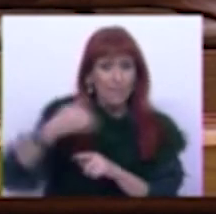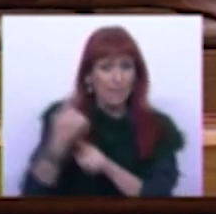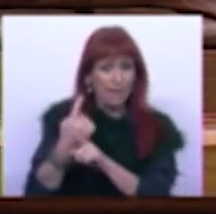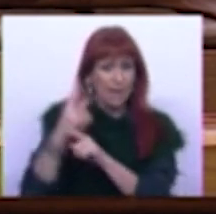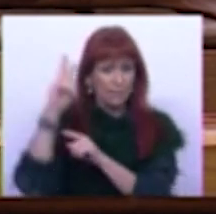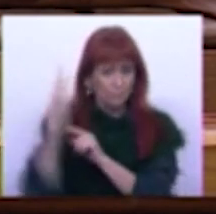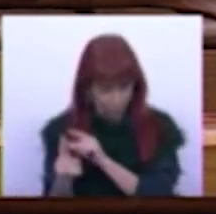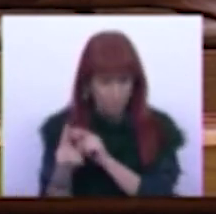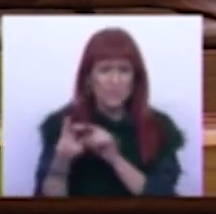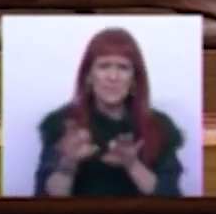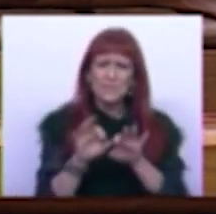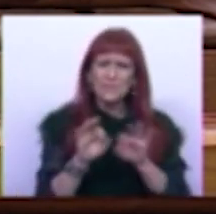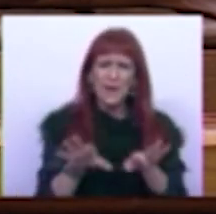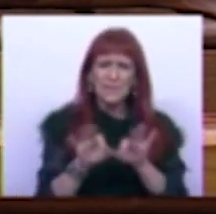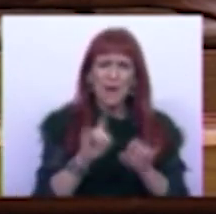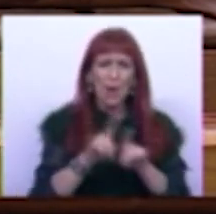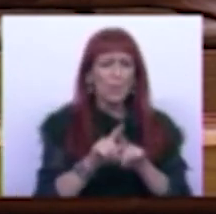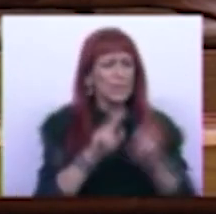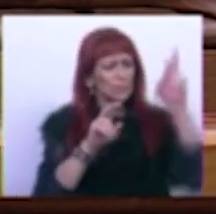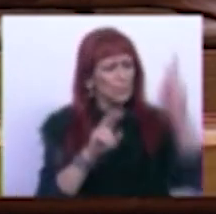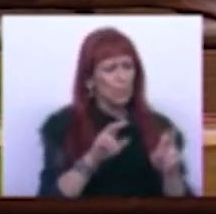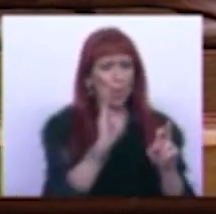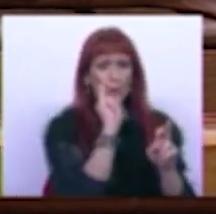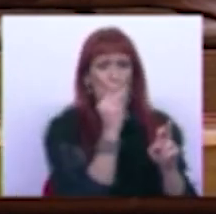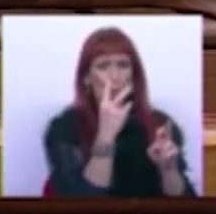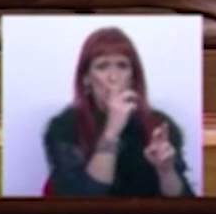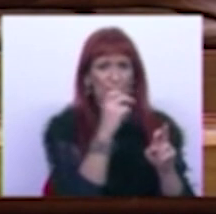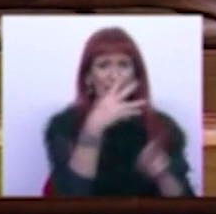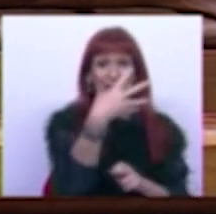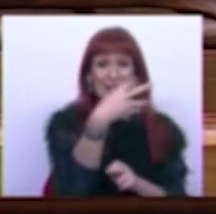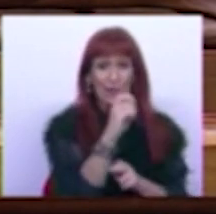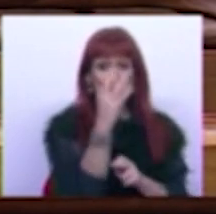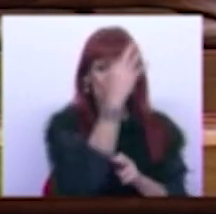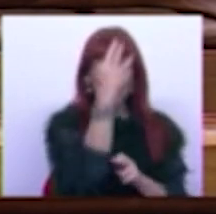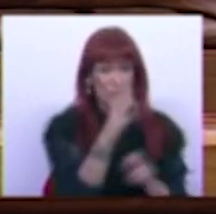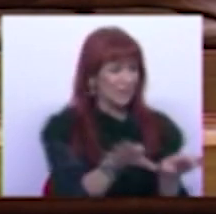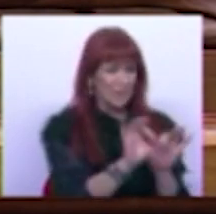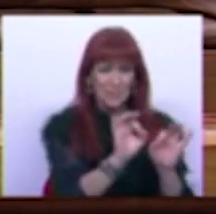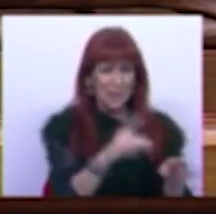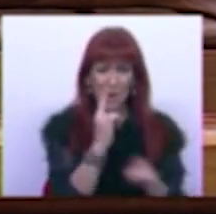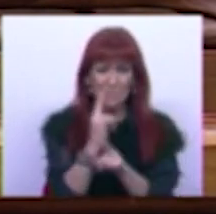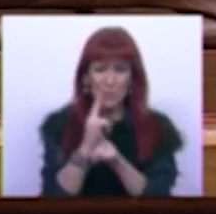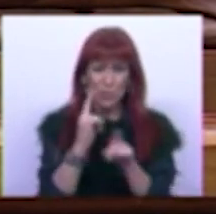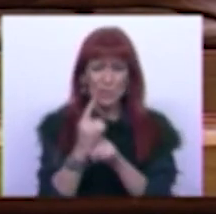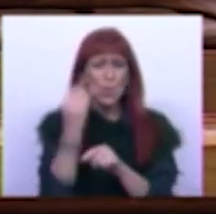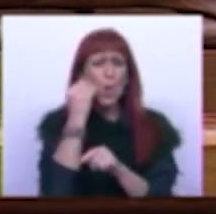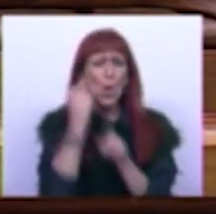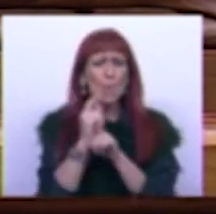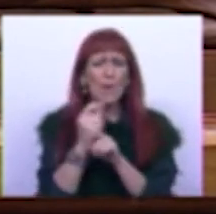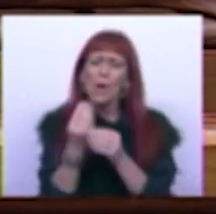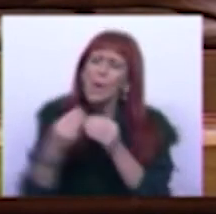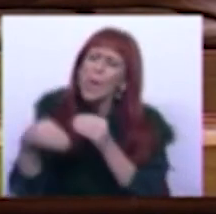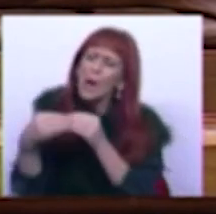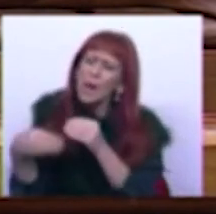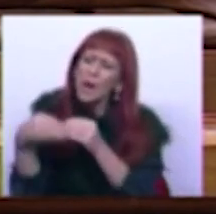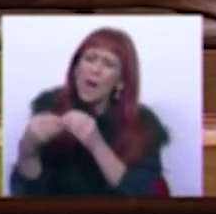Petrolíferos, equivalente à redução do IVA para 13%, manteremos os mecanismos de